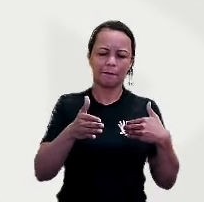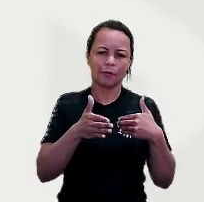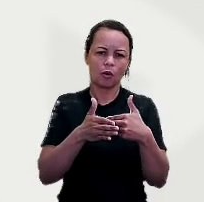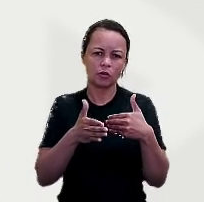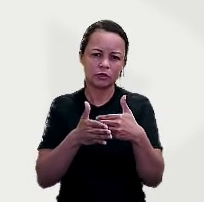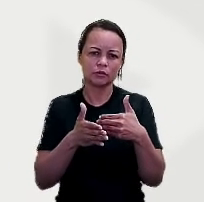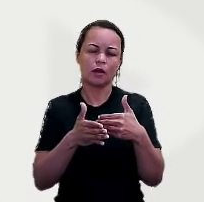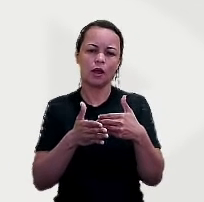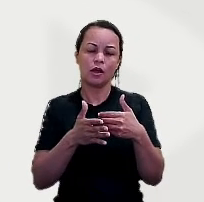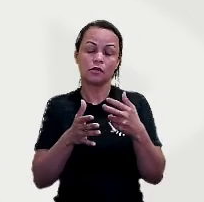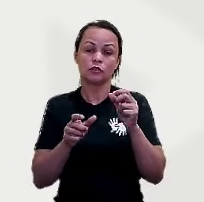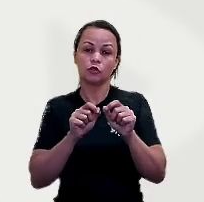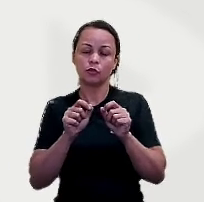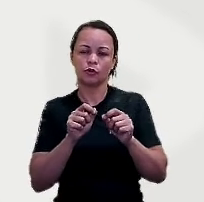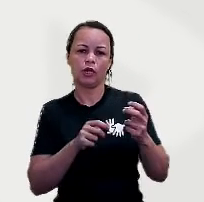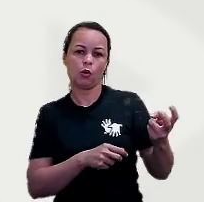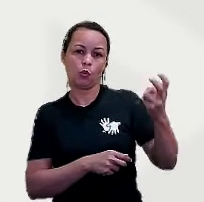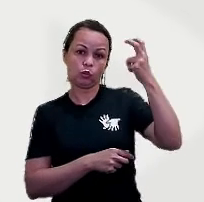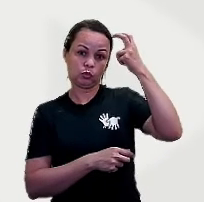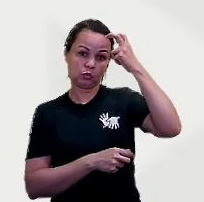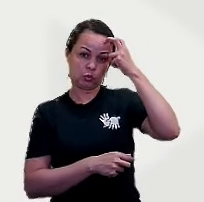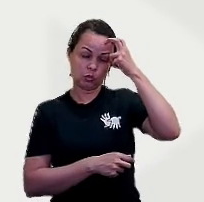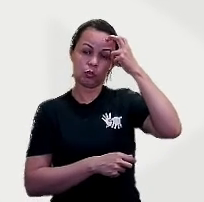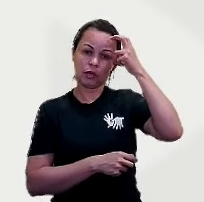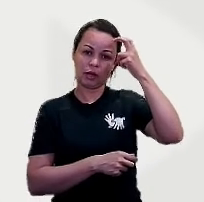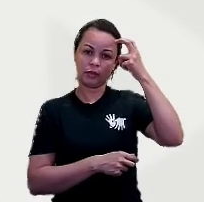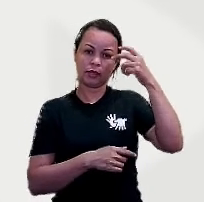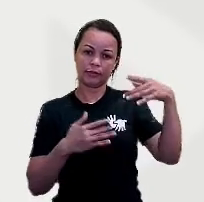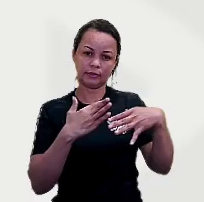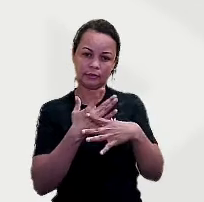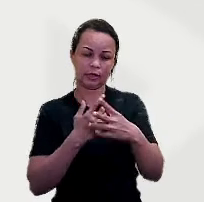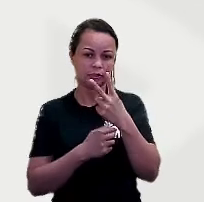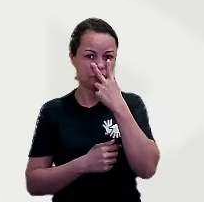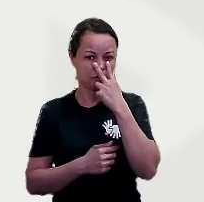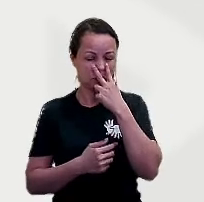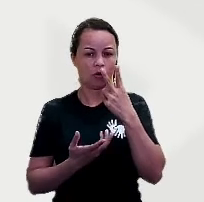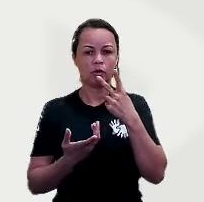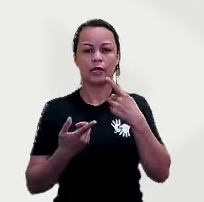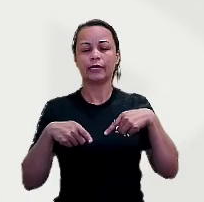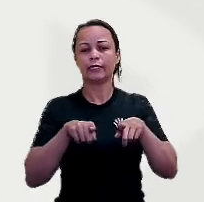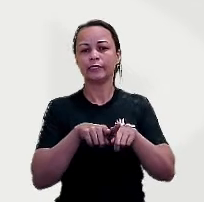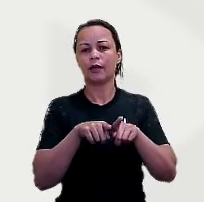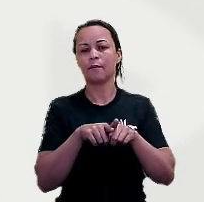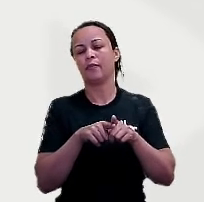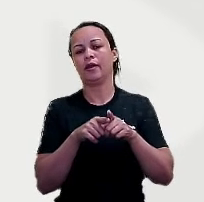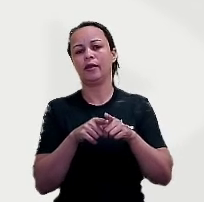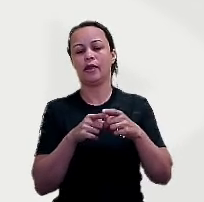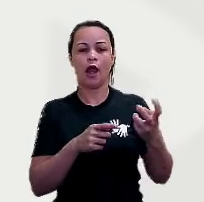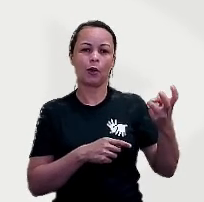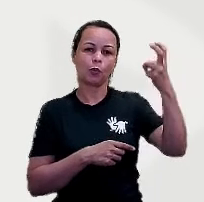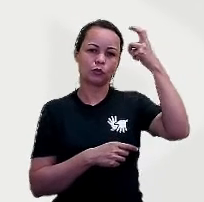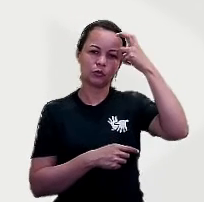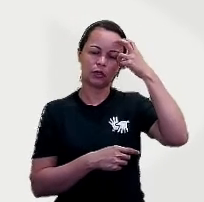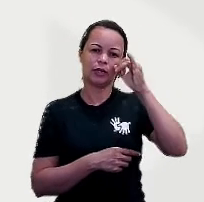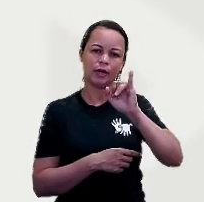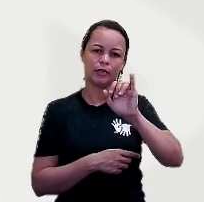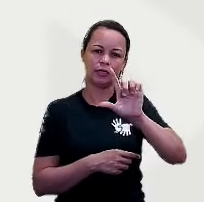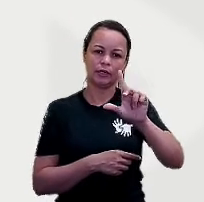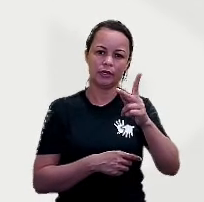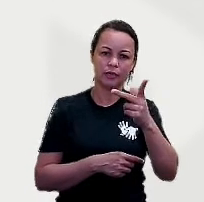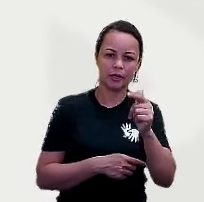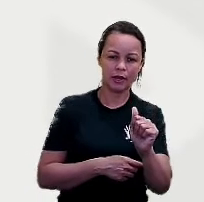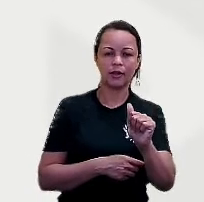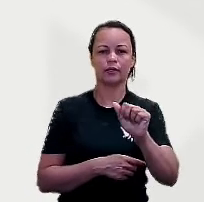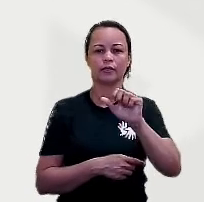entre a cultura na cidade de Vitória de Santo Antão e a cultura na ilha de Santo Antão, lá na